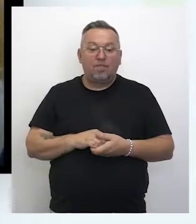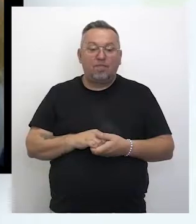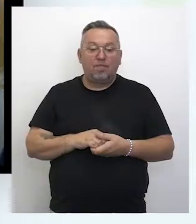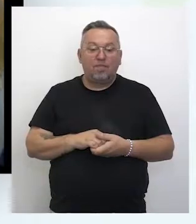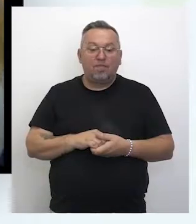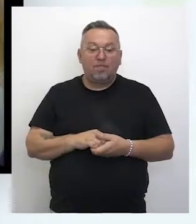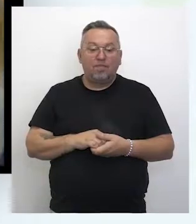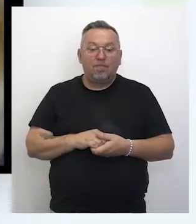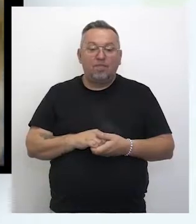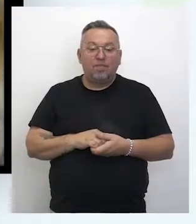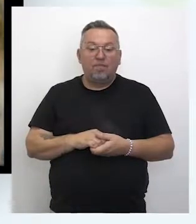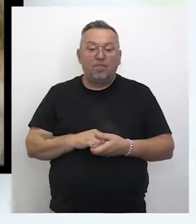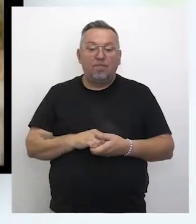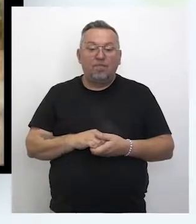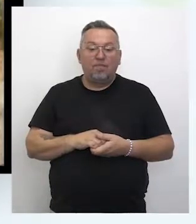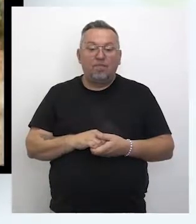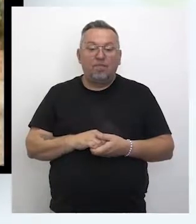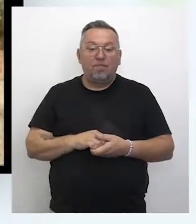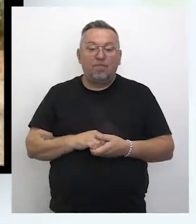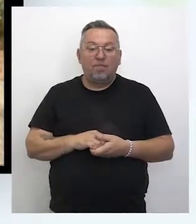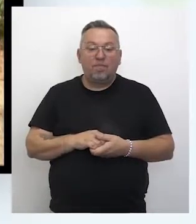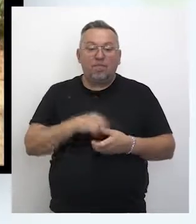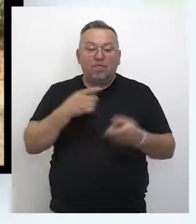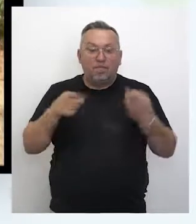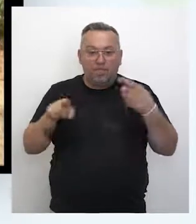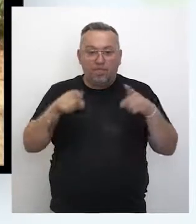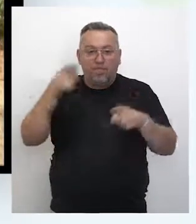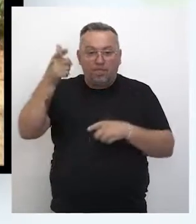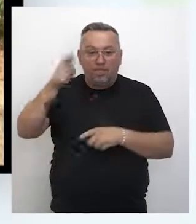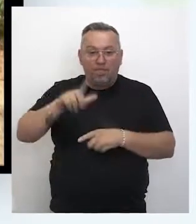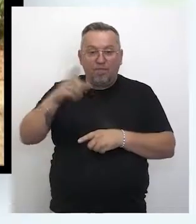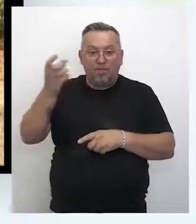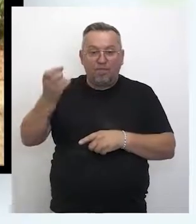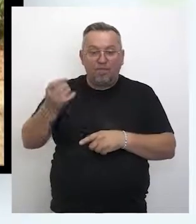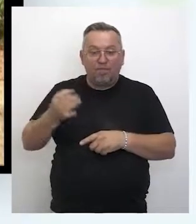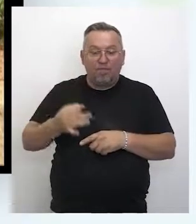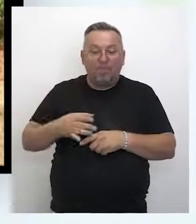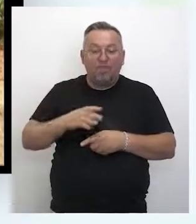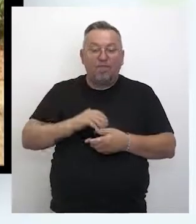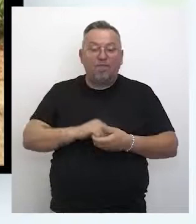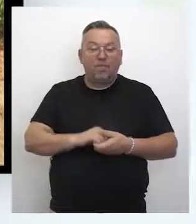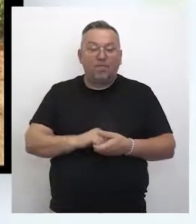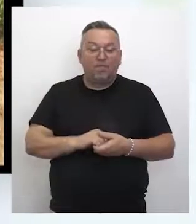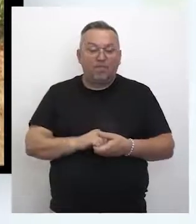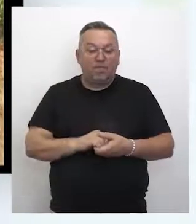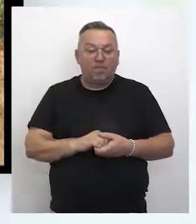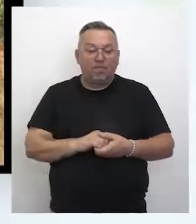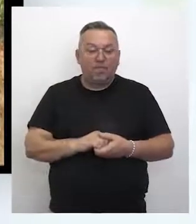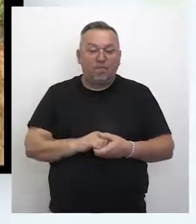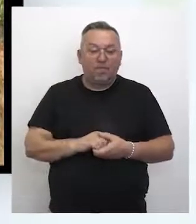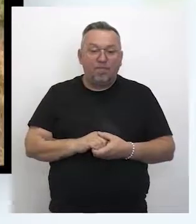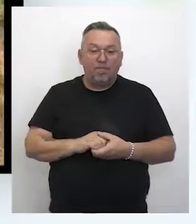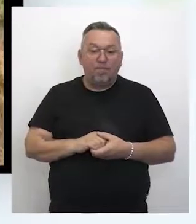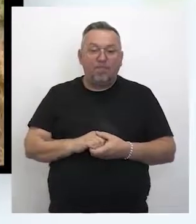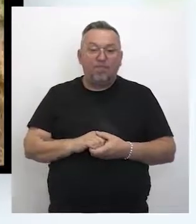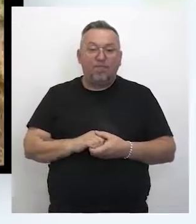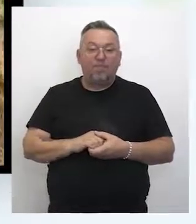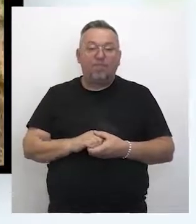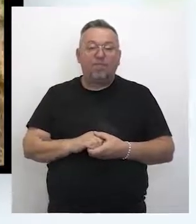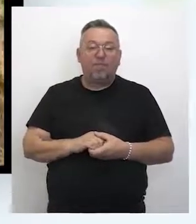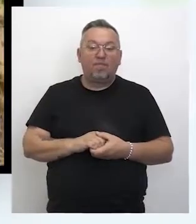O riacho do Portilho tinha as águas volumadas,